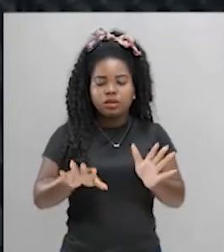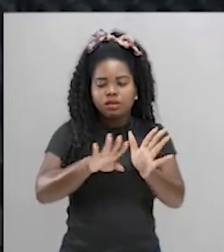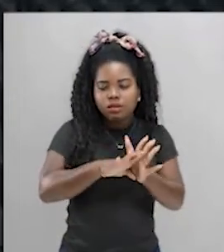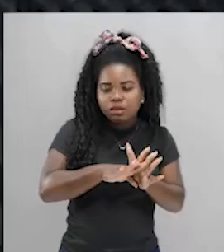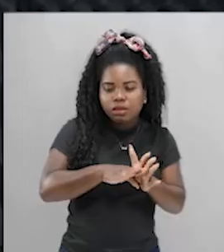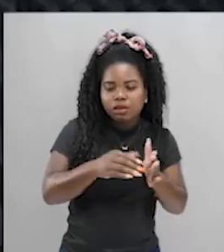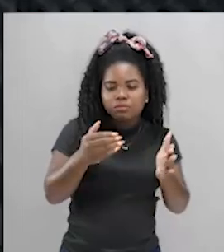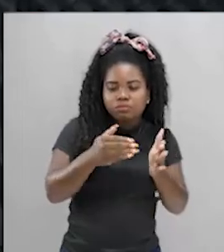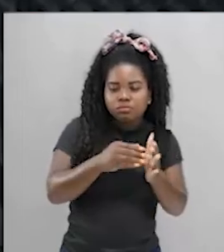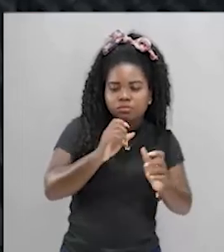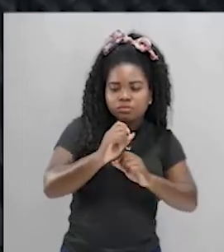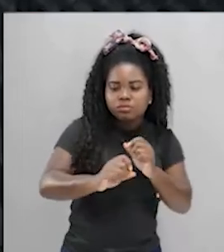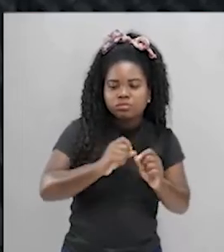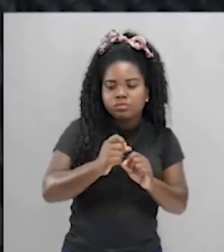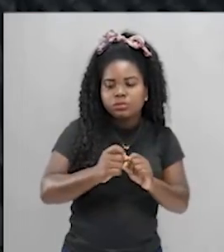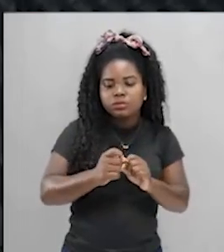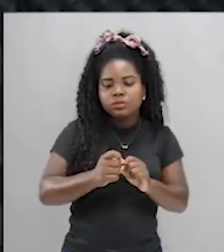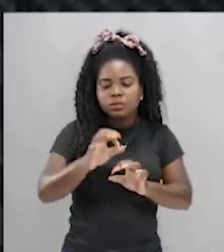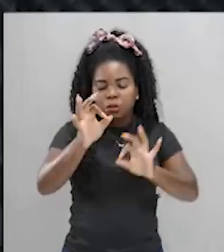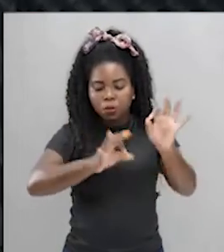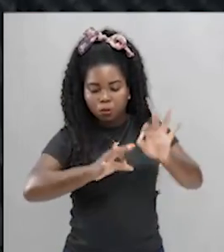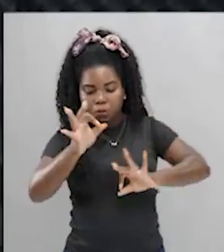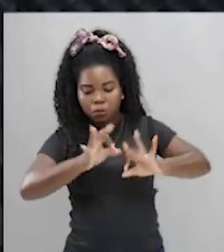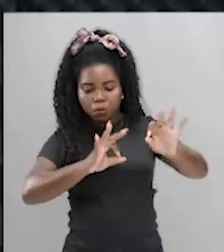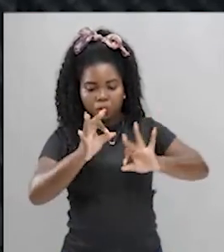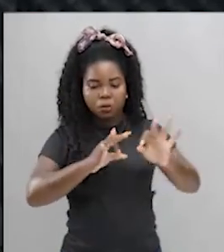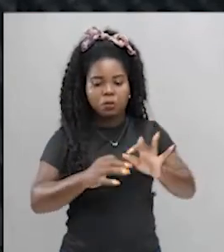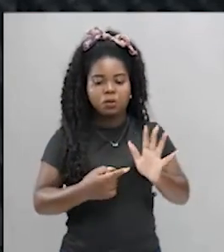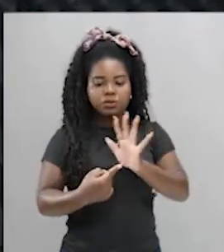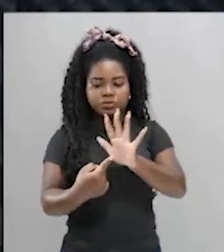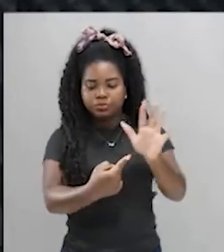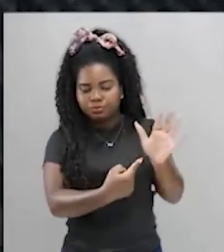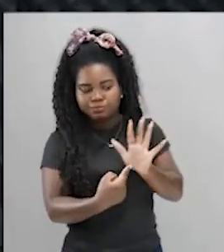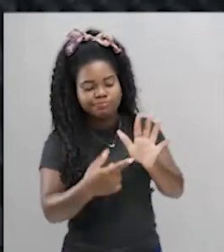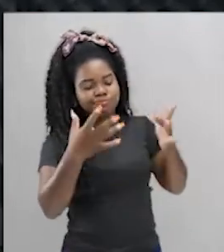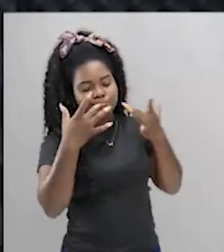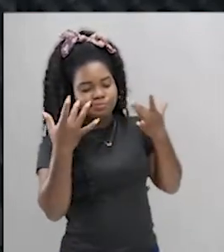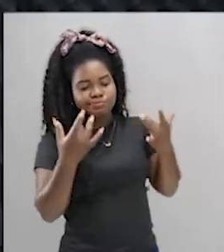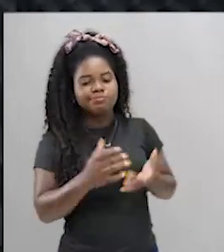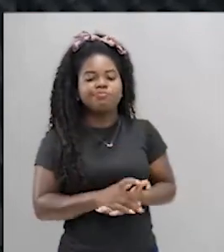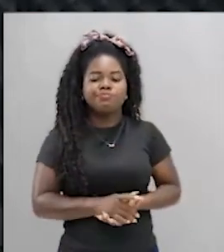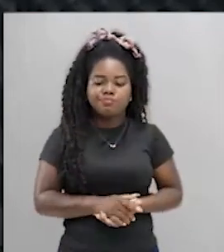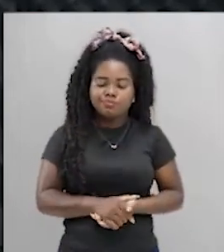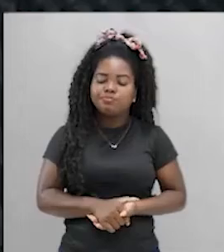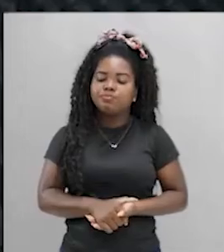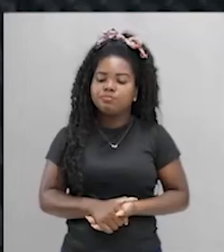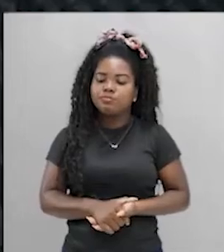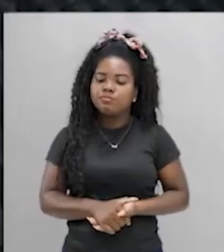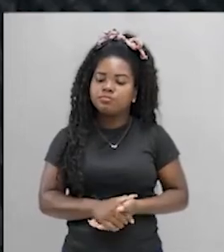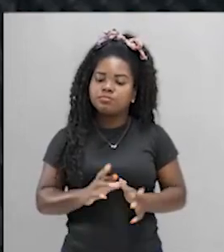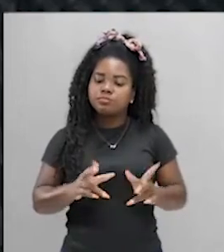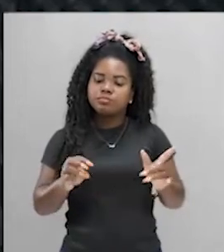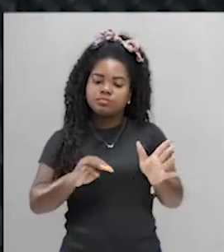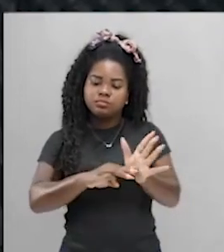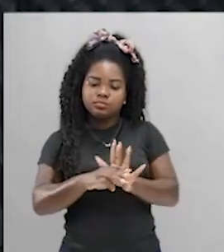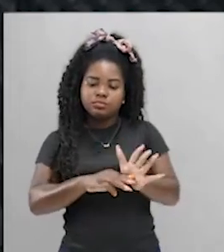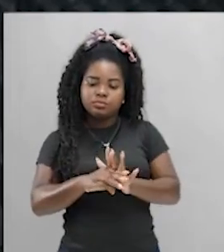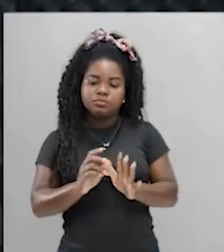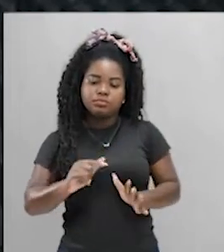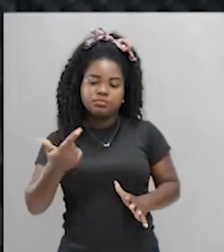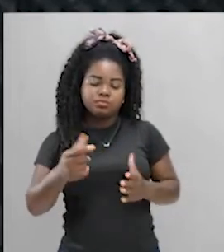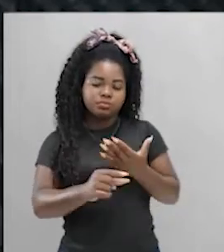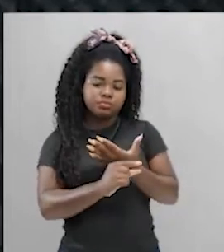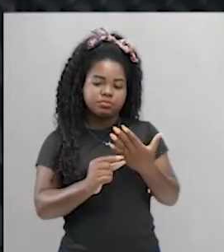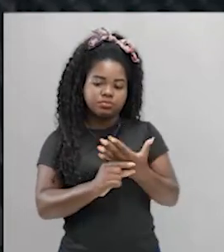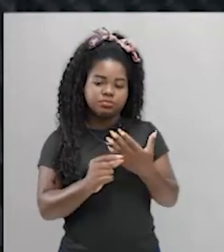montar a cena. É um processo completamente diferente do que simplesmente, por exemplo, o método do Stanislavski, por exemplo,